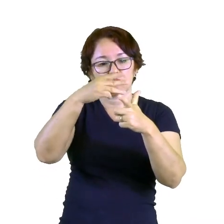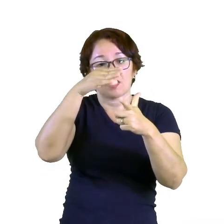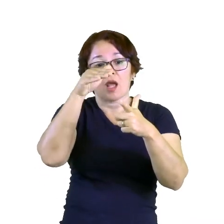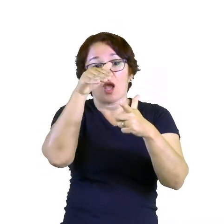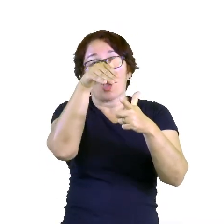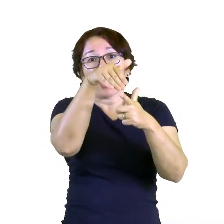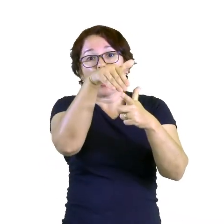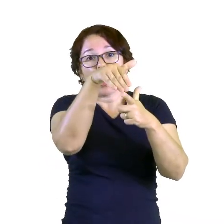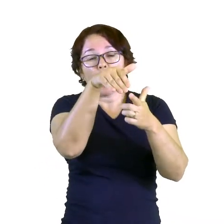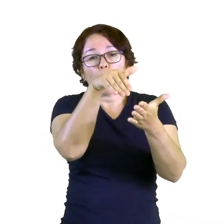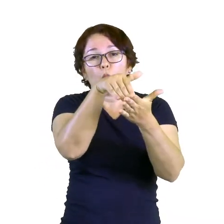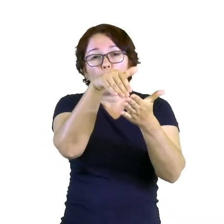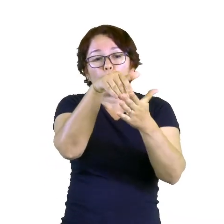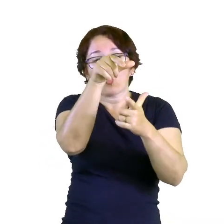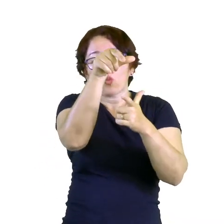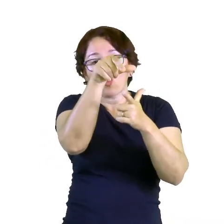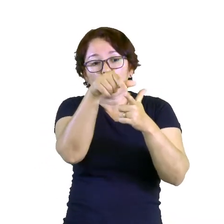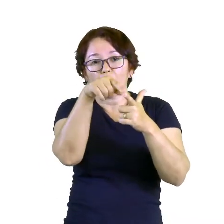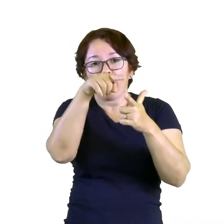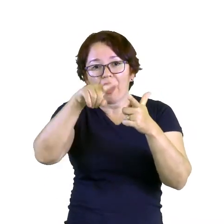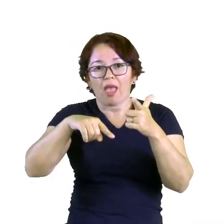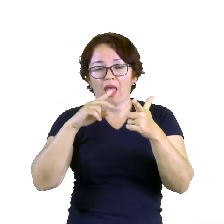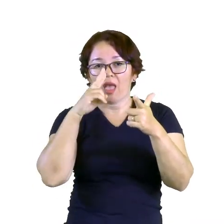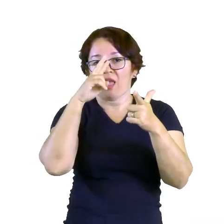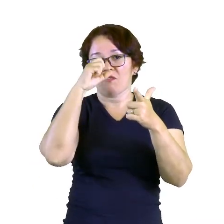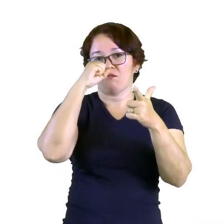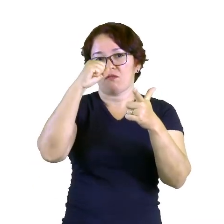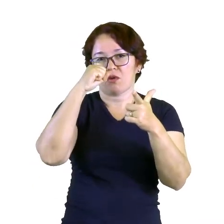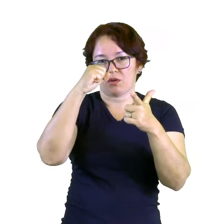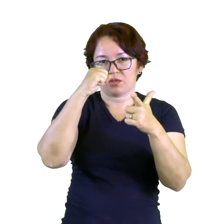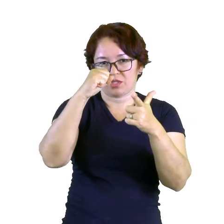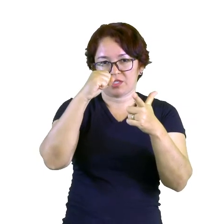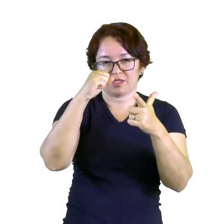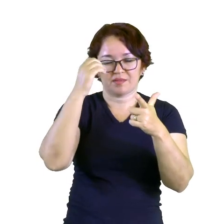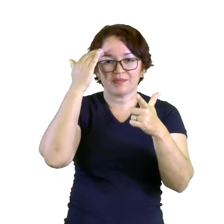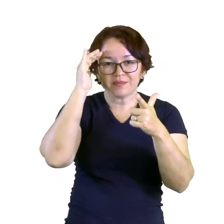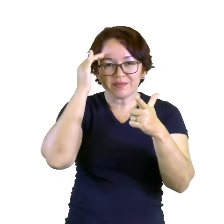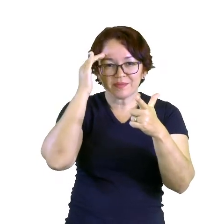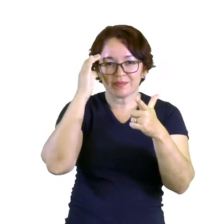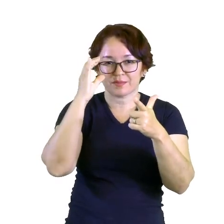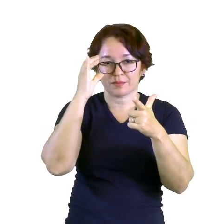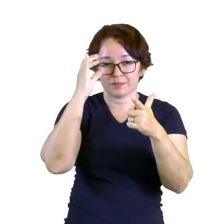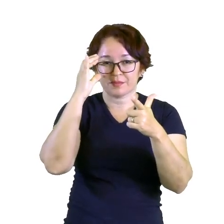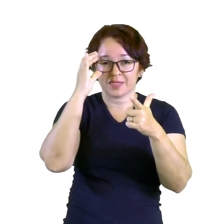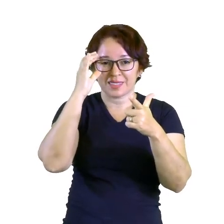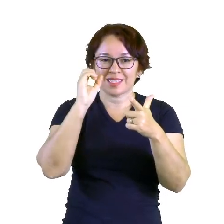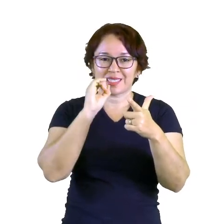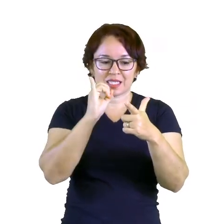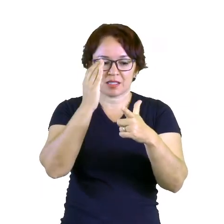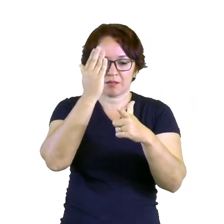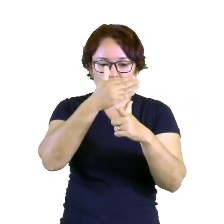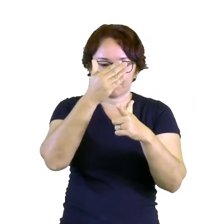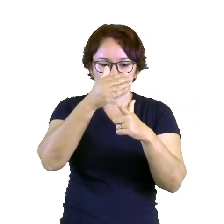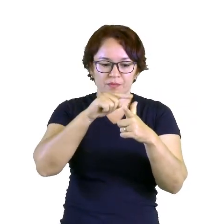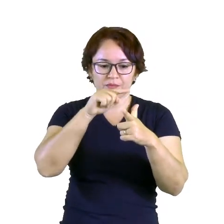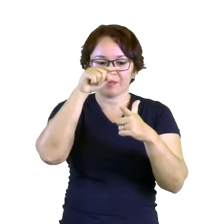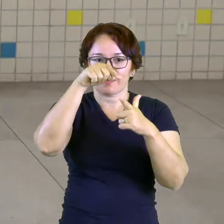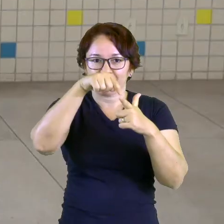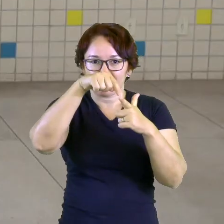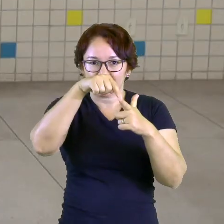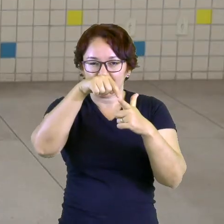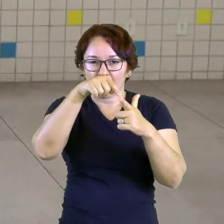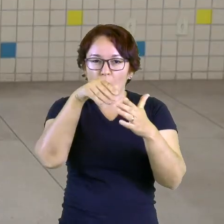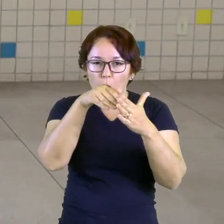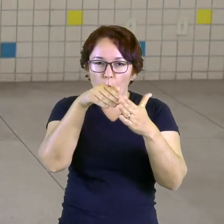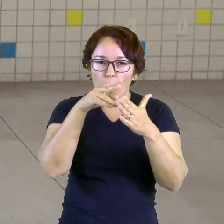forte, ela é a sílaba tônica. Ela pode ser ou não acentuada.